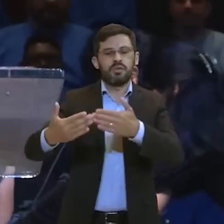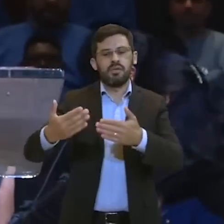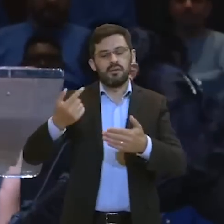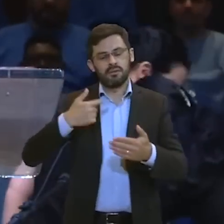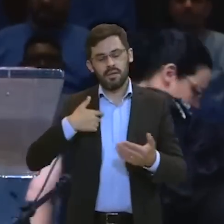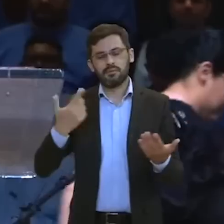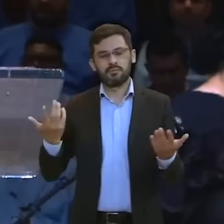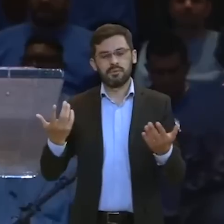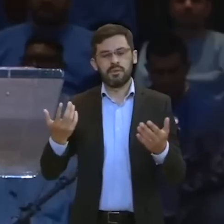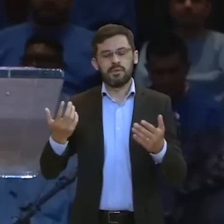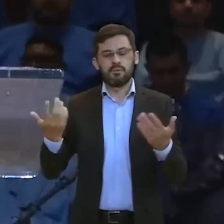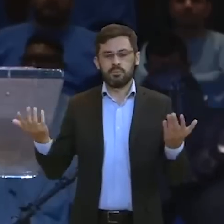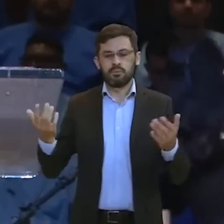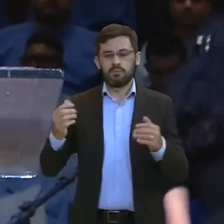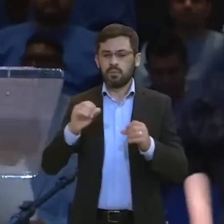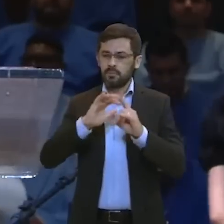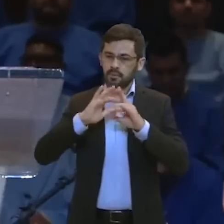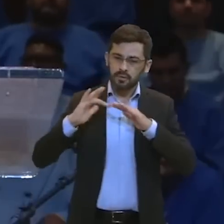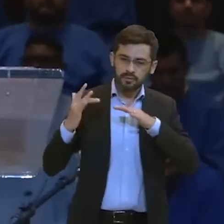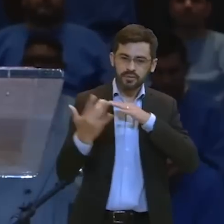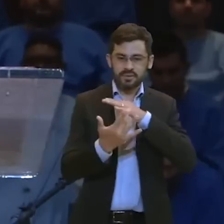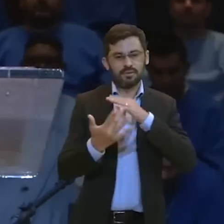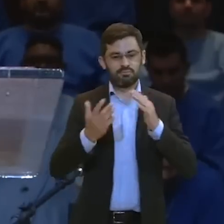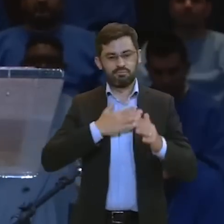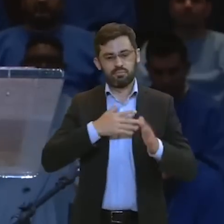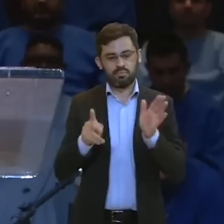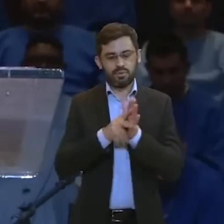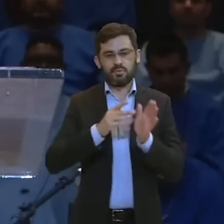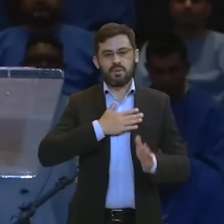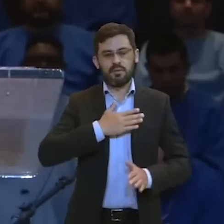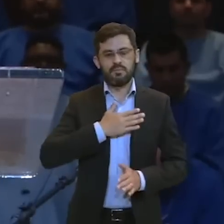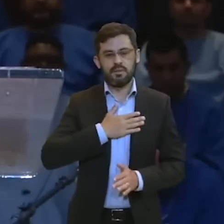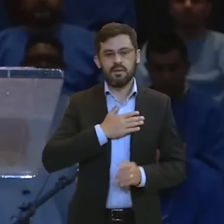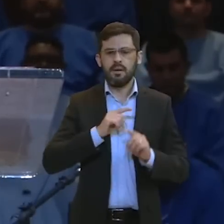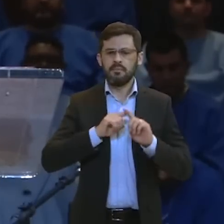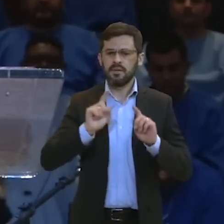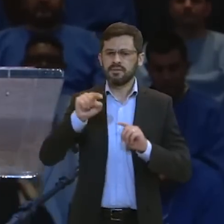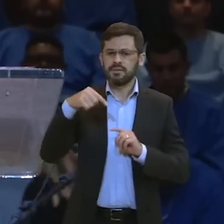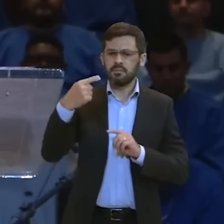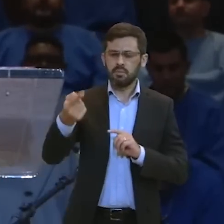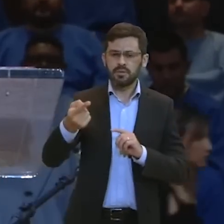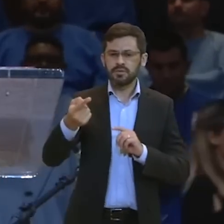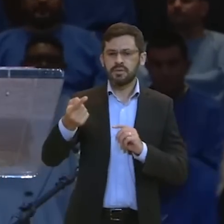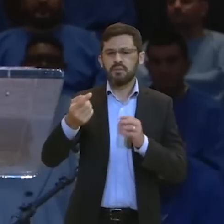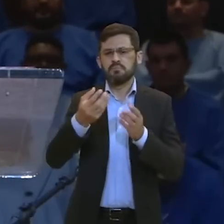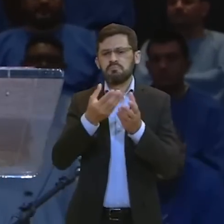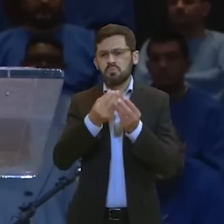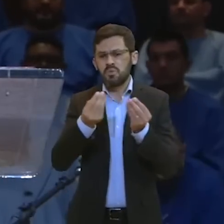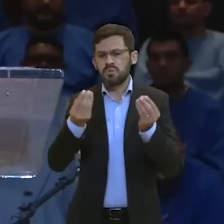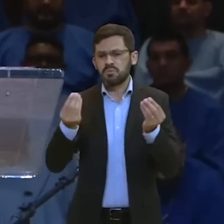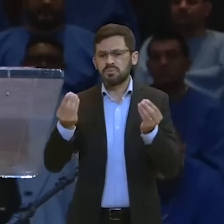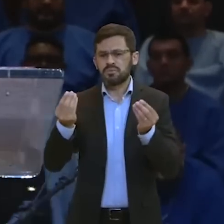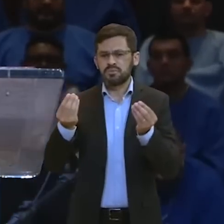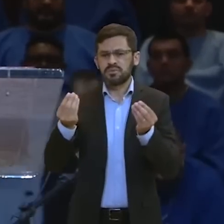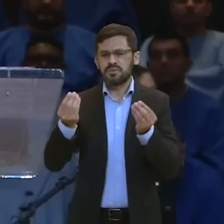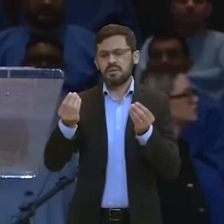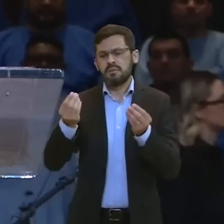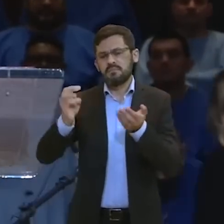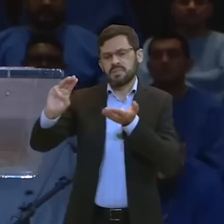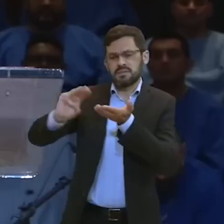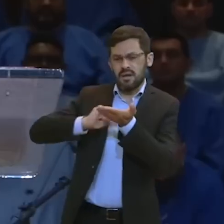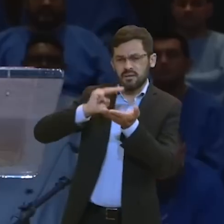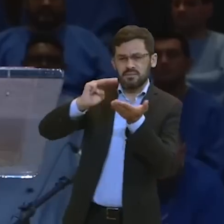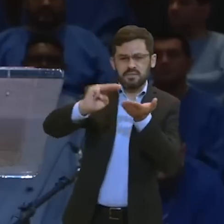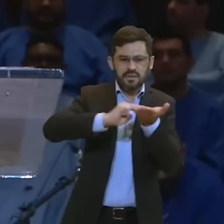nosso programa, na minha rede social, Face a Face. E depois a gente começou a receber uma série de directs lá,